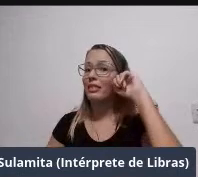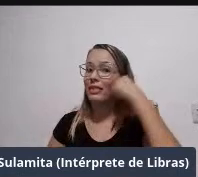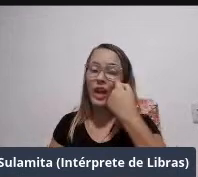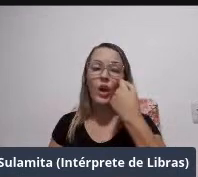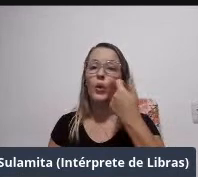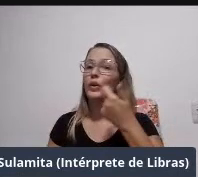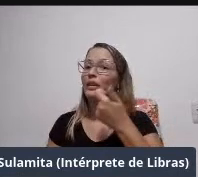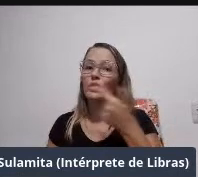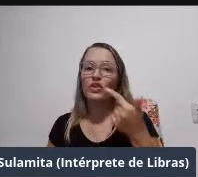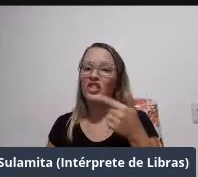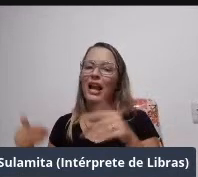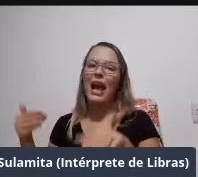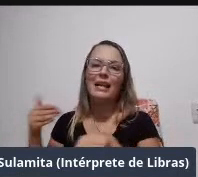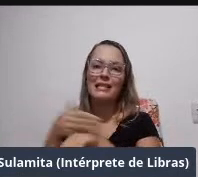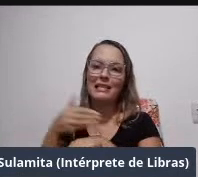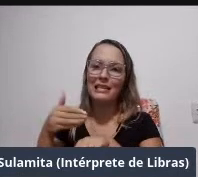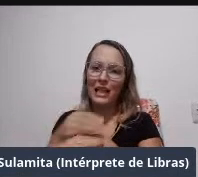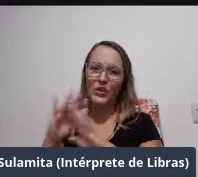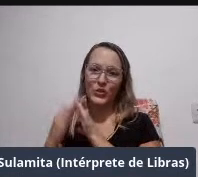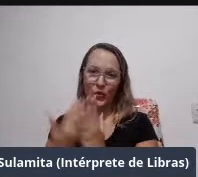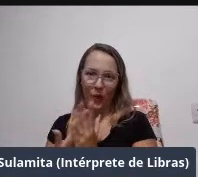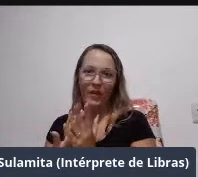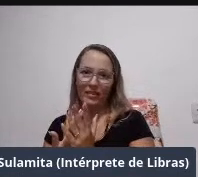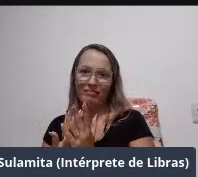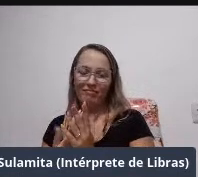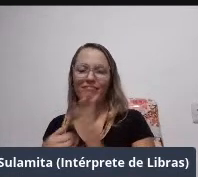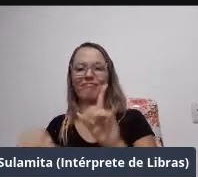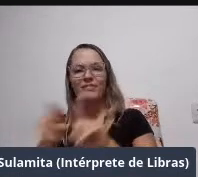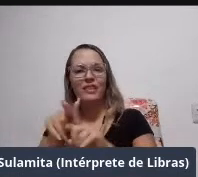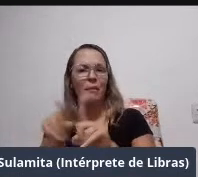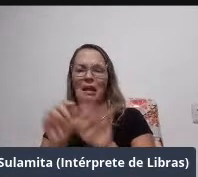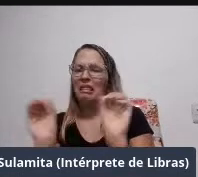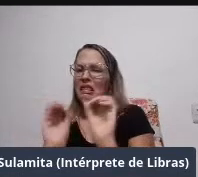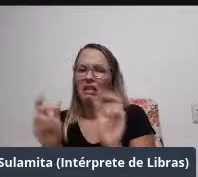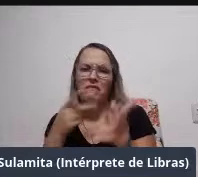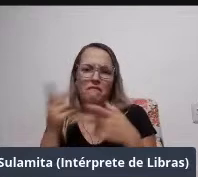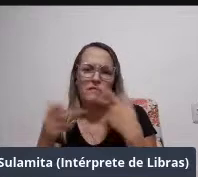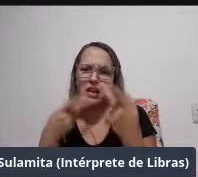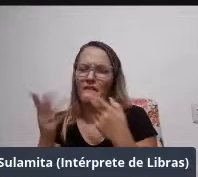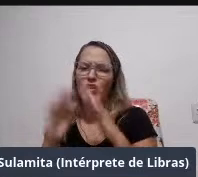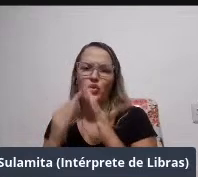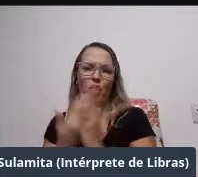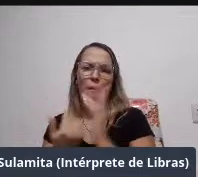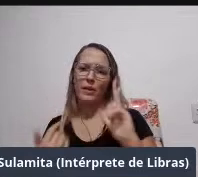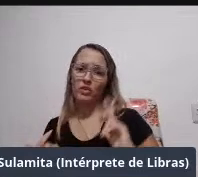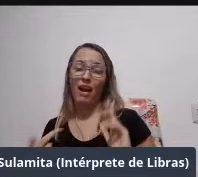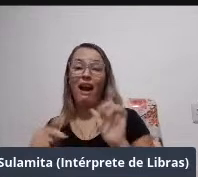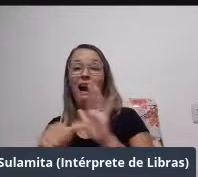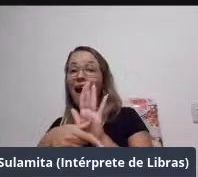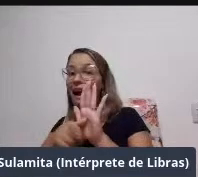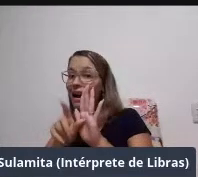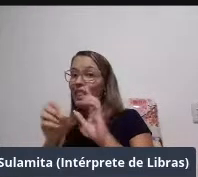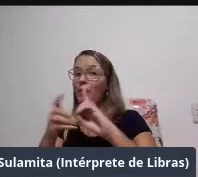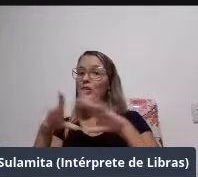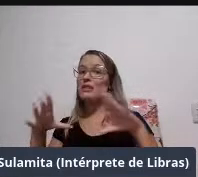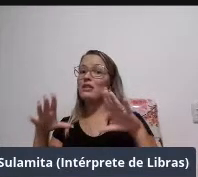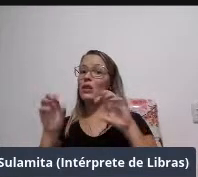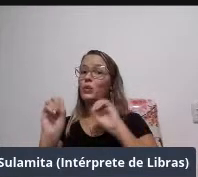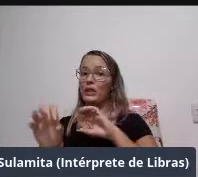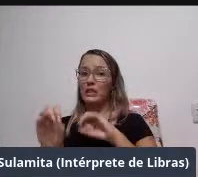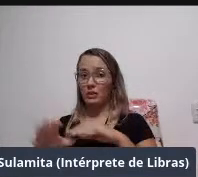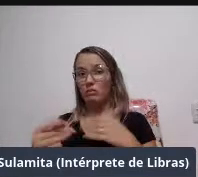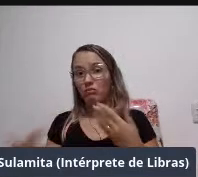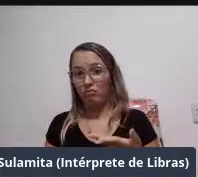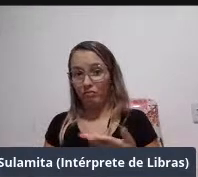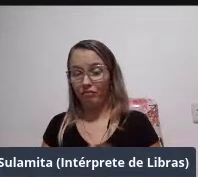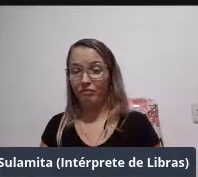à escola pública e nem se falava muito da escola particular, antes desse período aí de democratização do ensino.